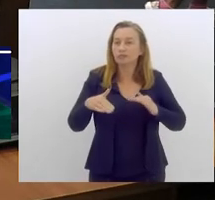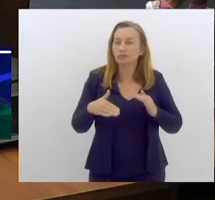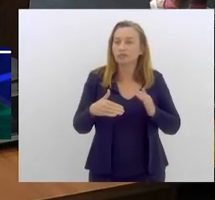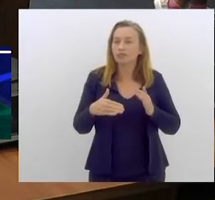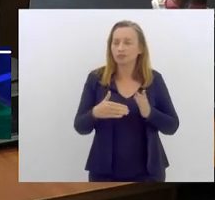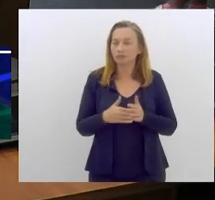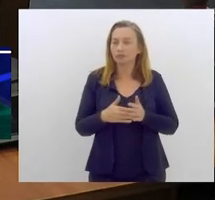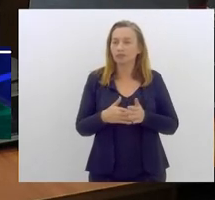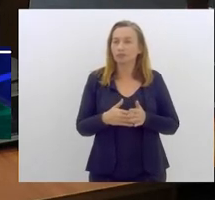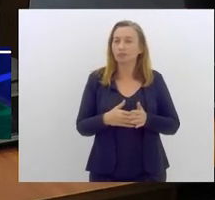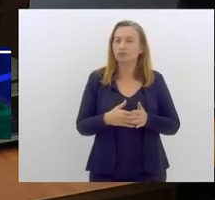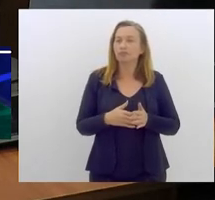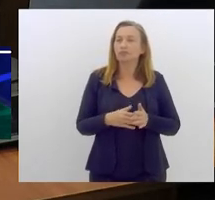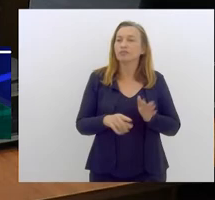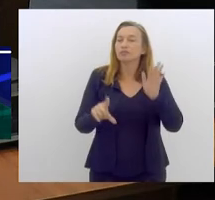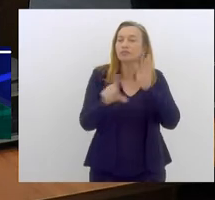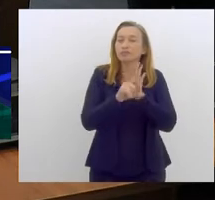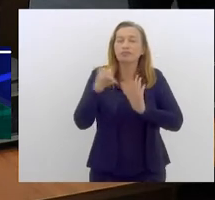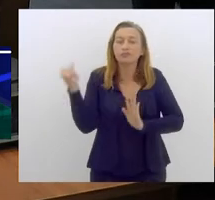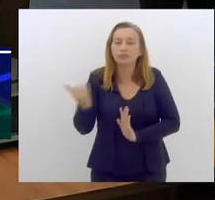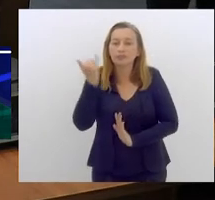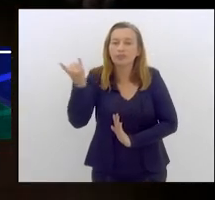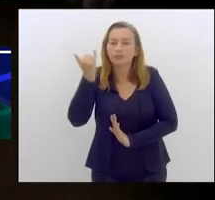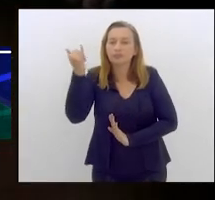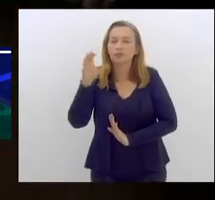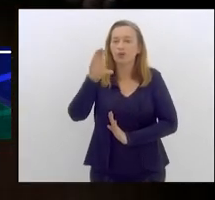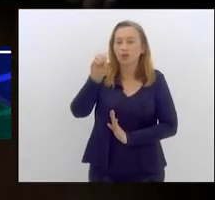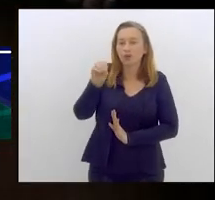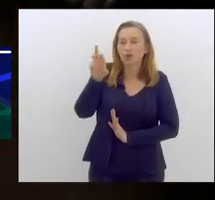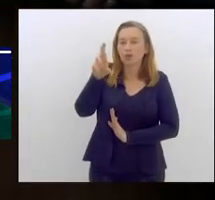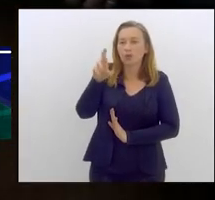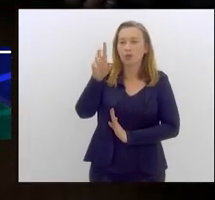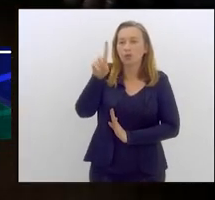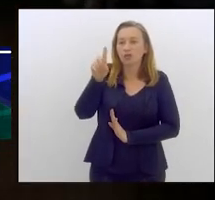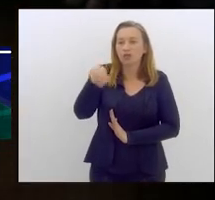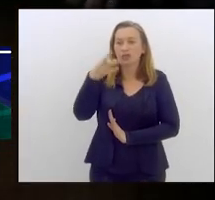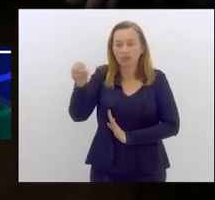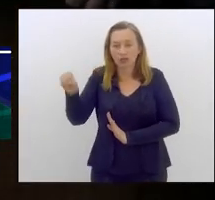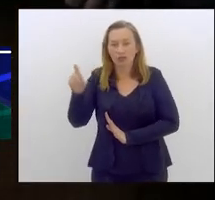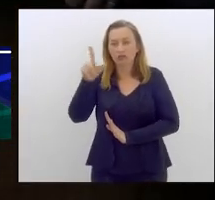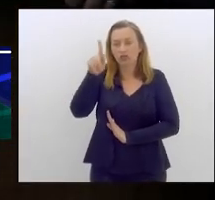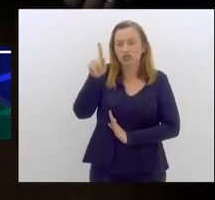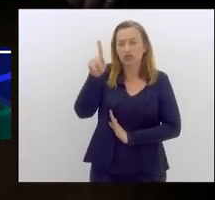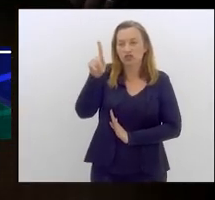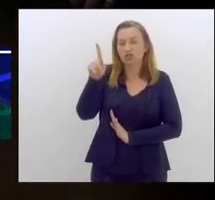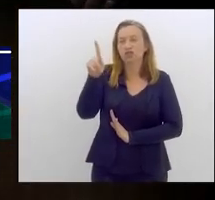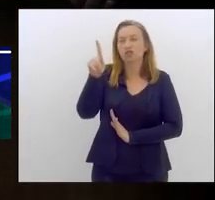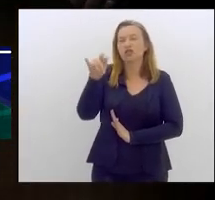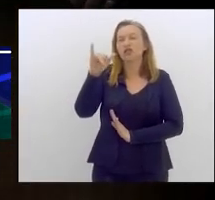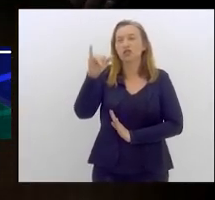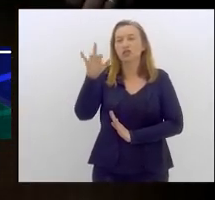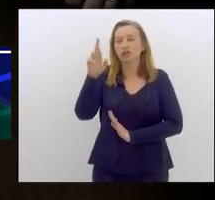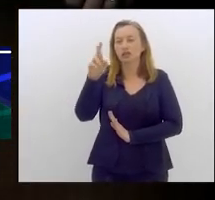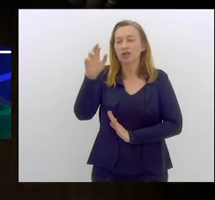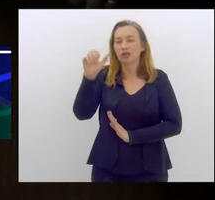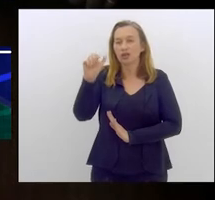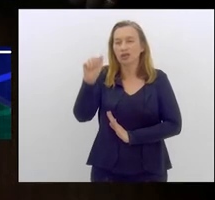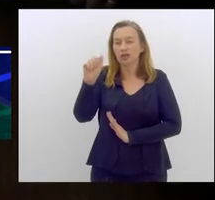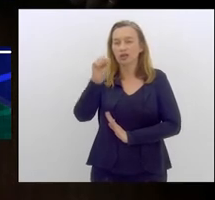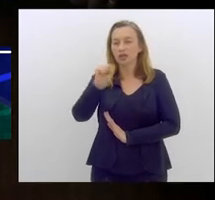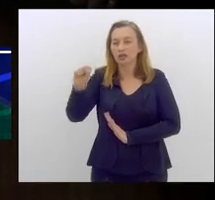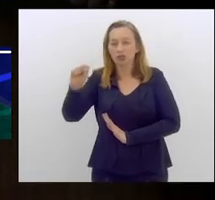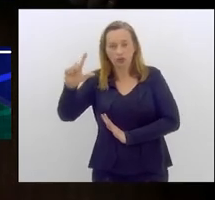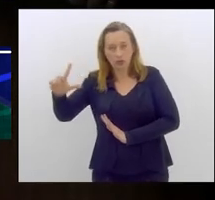uma lei muito importante que visa a gente instituir um símbolo de identificação no Estado do Rio de Janeiro para as pessoas com